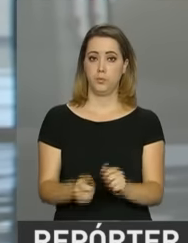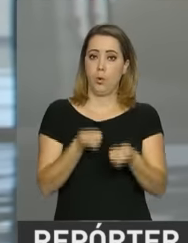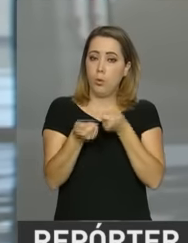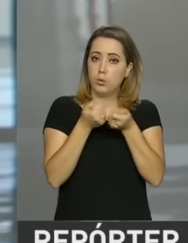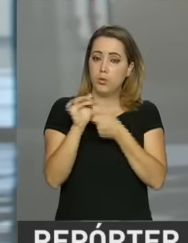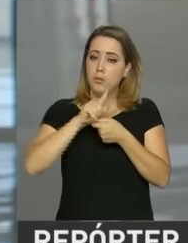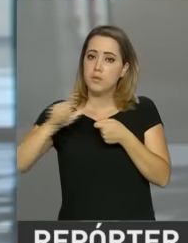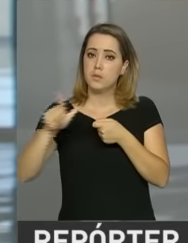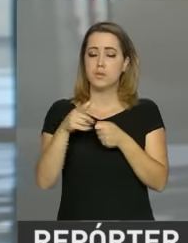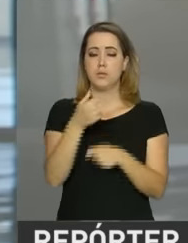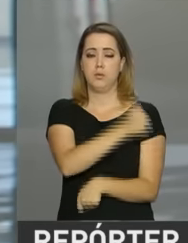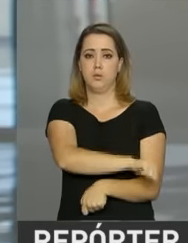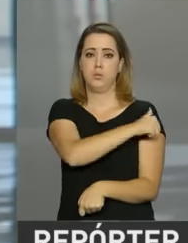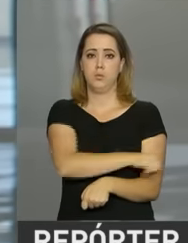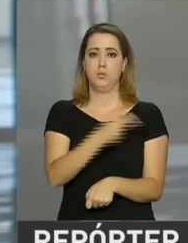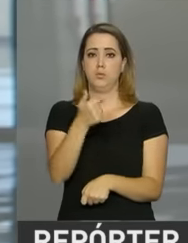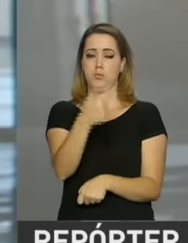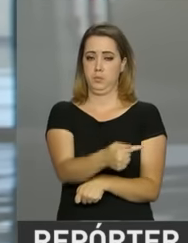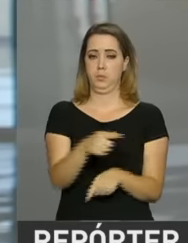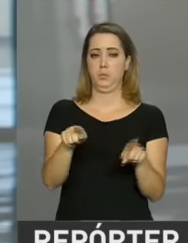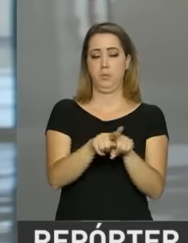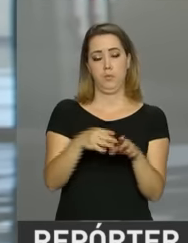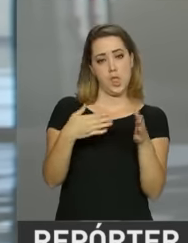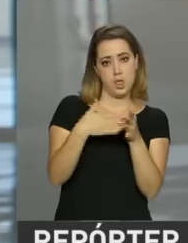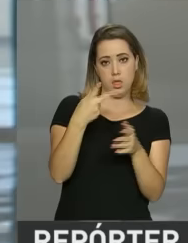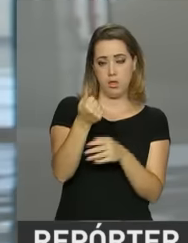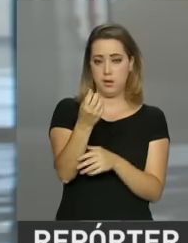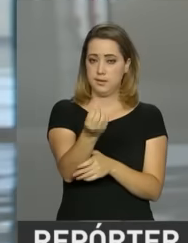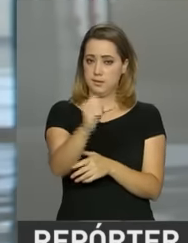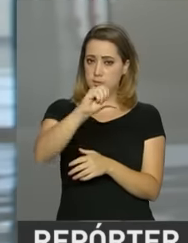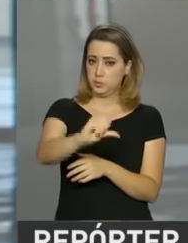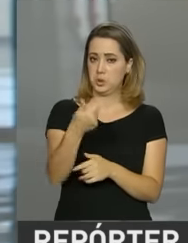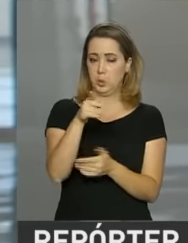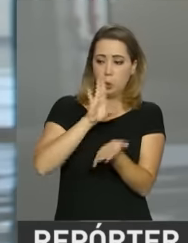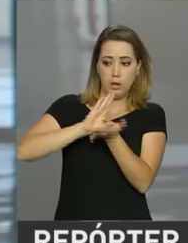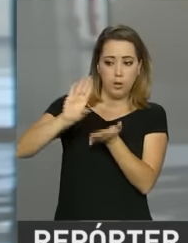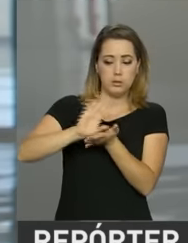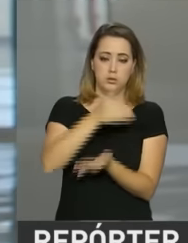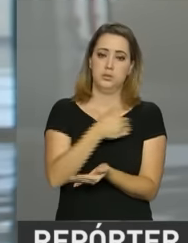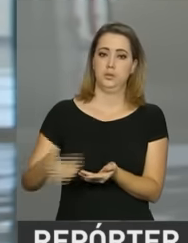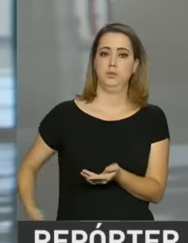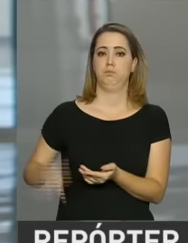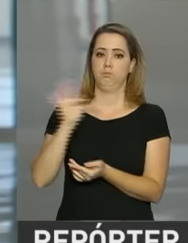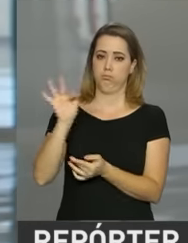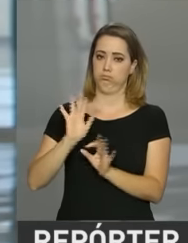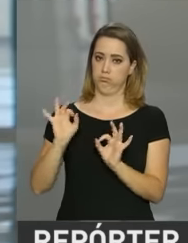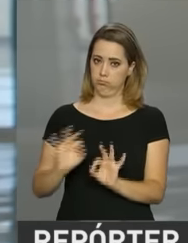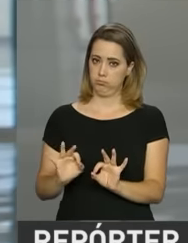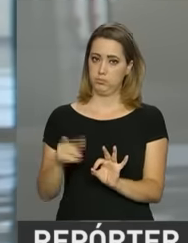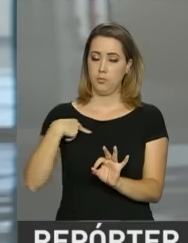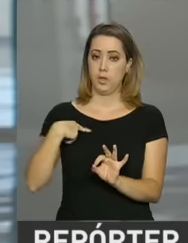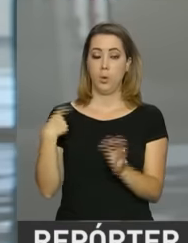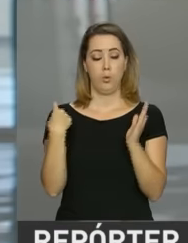Rio de Janeiro entre 2017 e 2019 e não terá aporte de recursos do governo federal o acordo